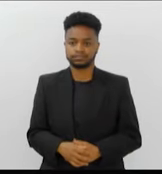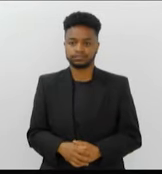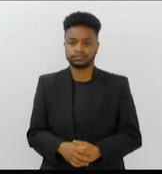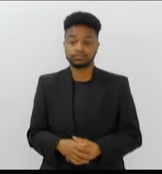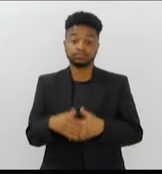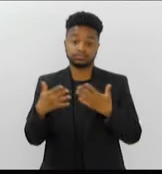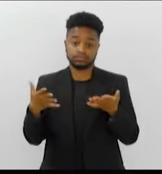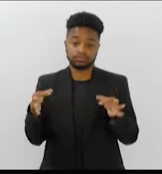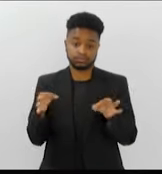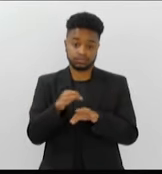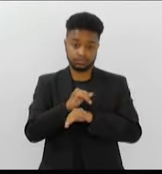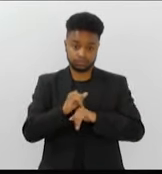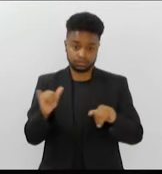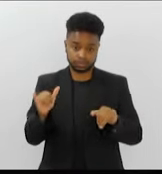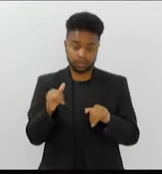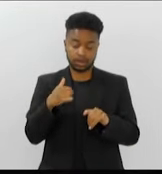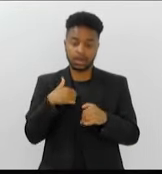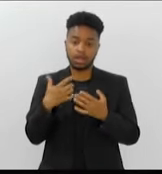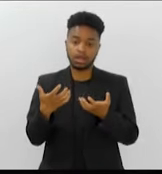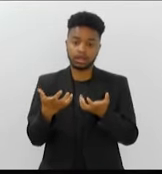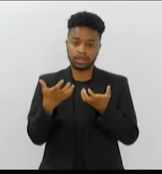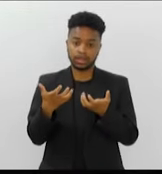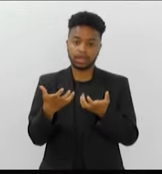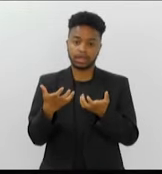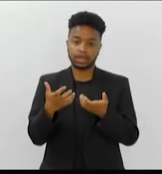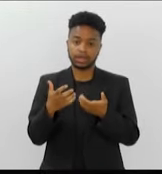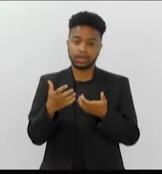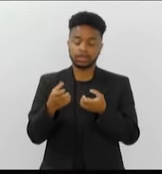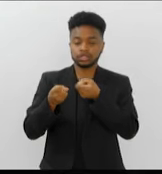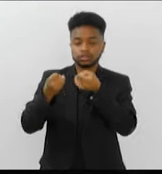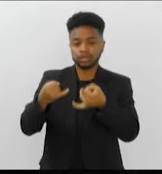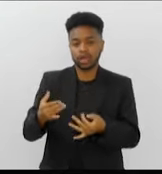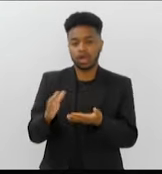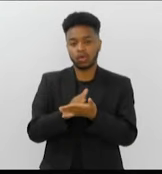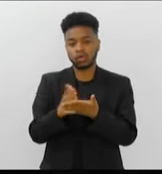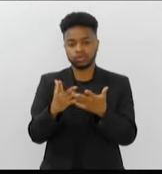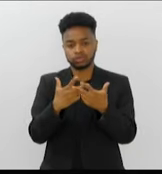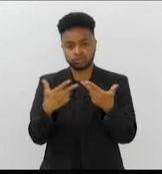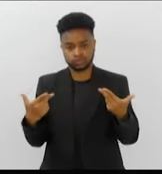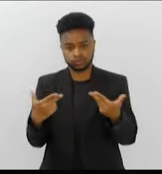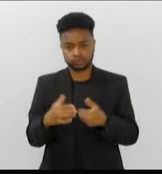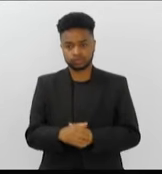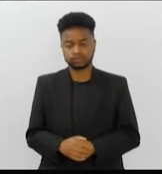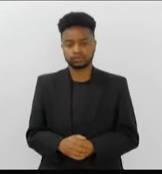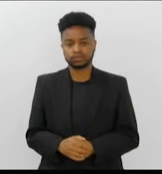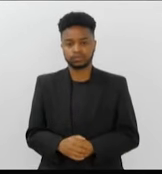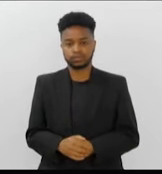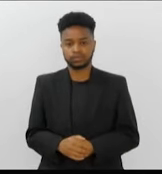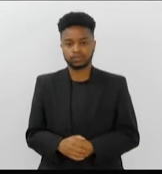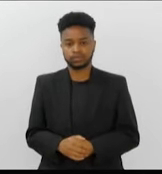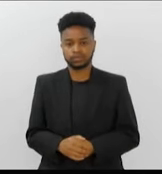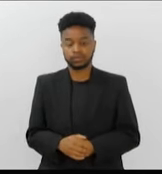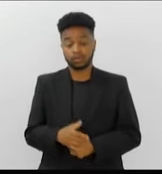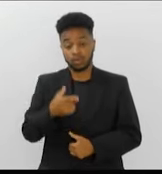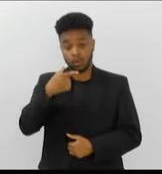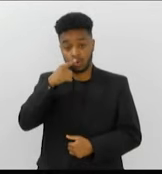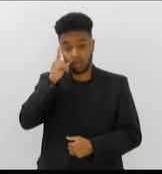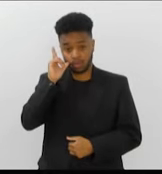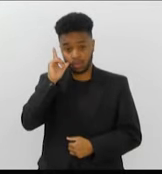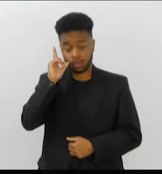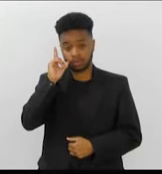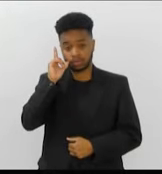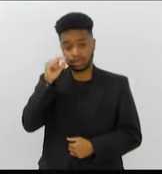Dito isso, queria prestar aqui alguns esclarecimentos. Ontem, tivemos